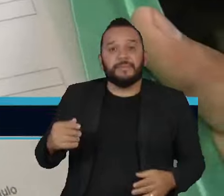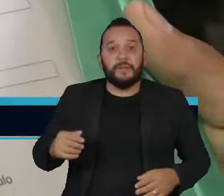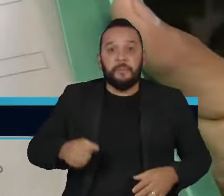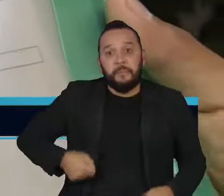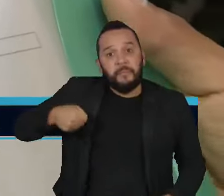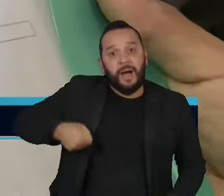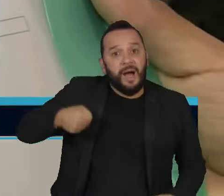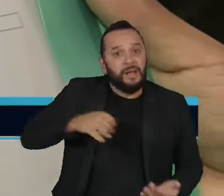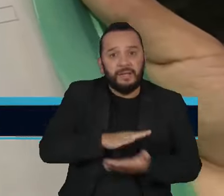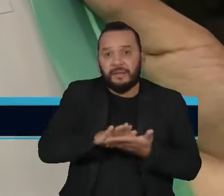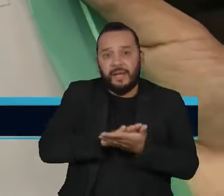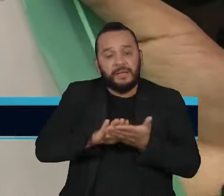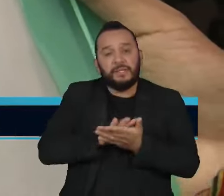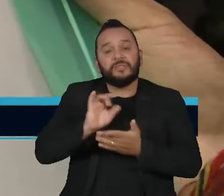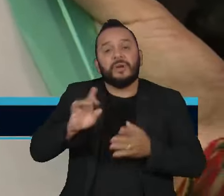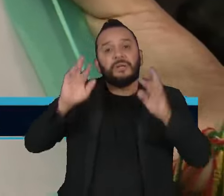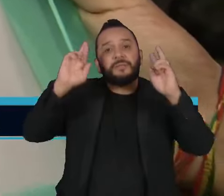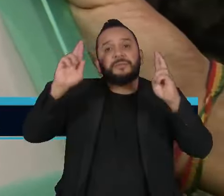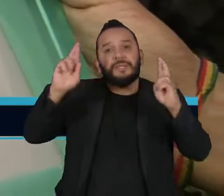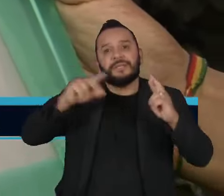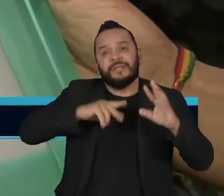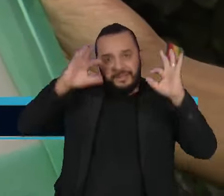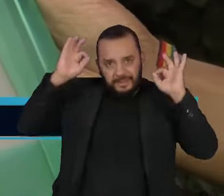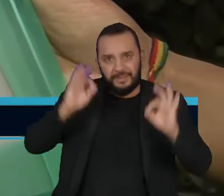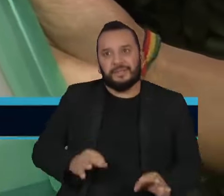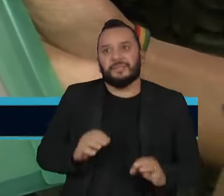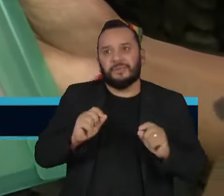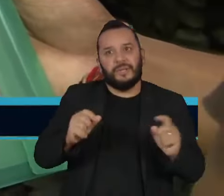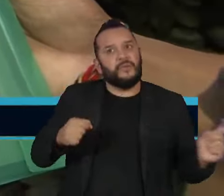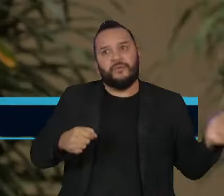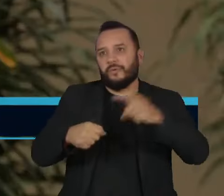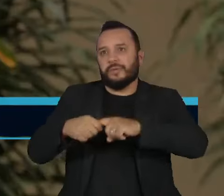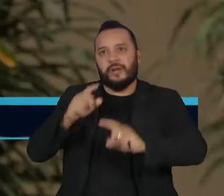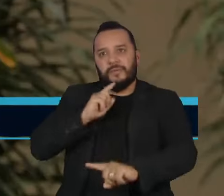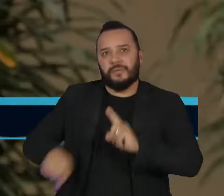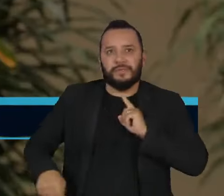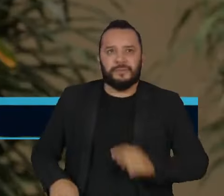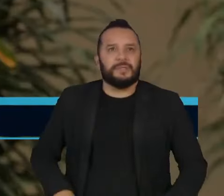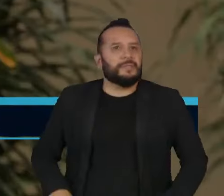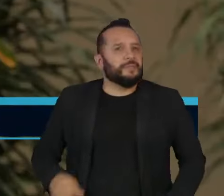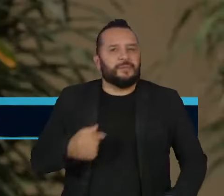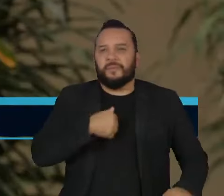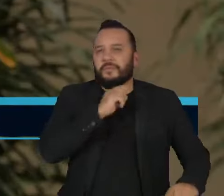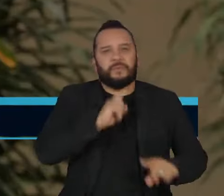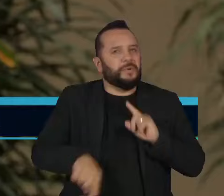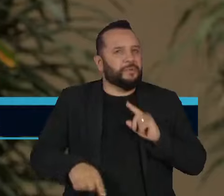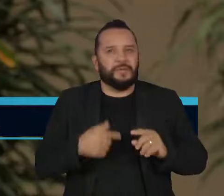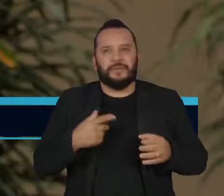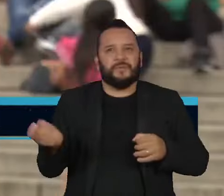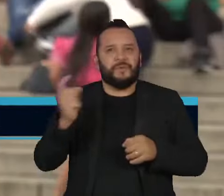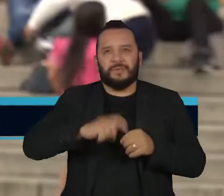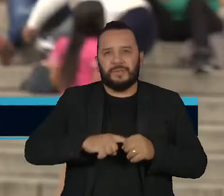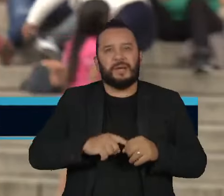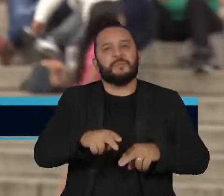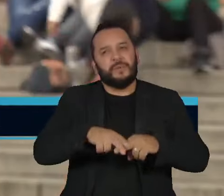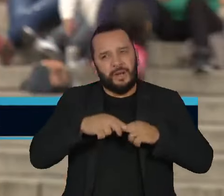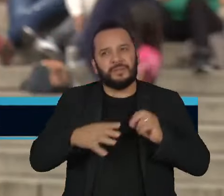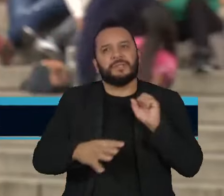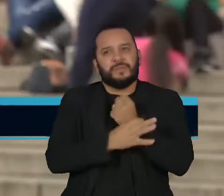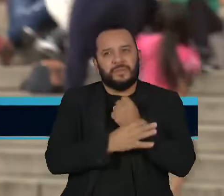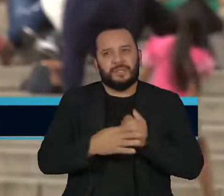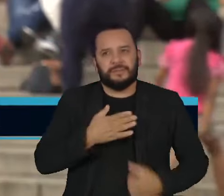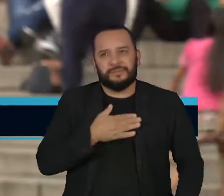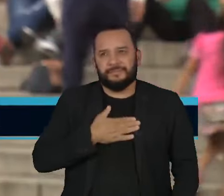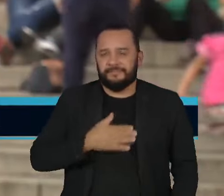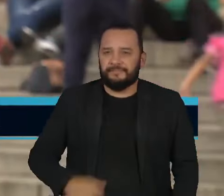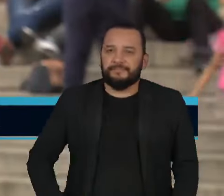com esperança e apenas uma certeza. Não poderia voltar. Oh, não posso mais, né? Questão de minha segurança, né? Só no ano passado,